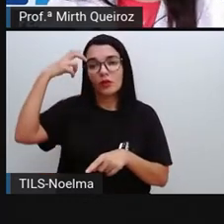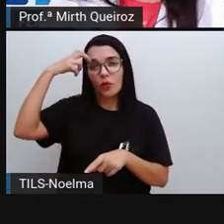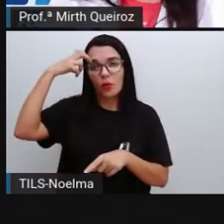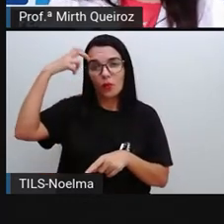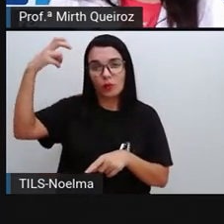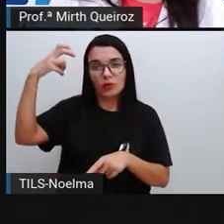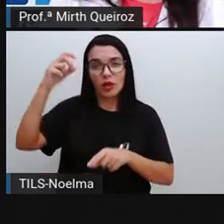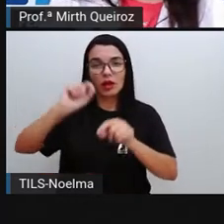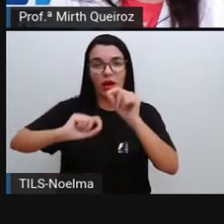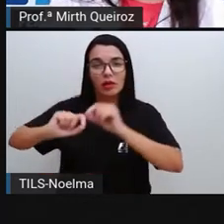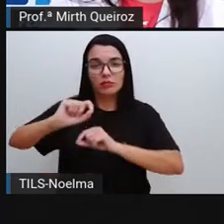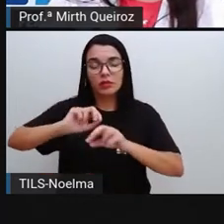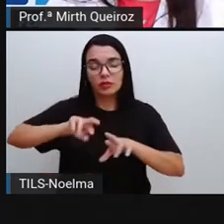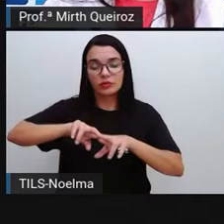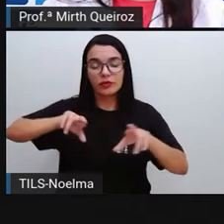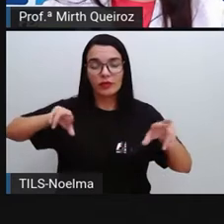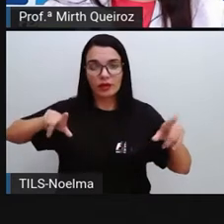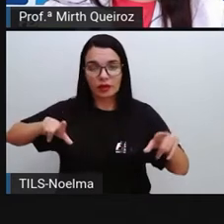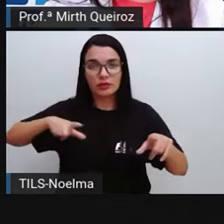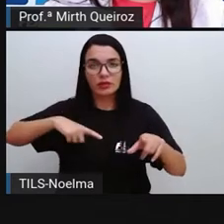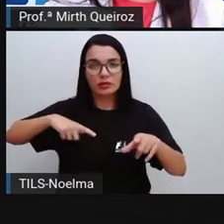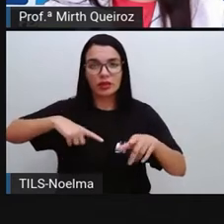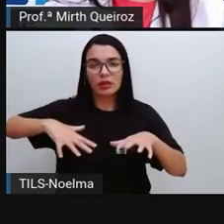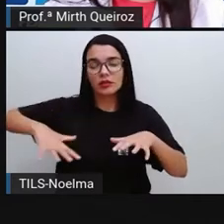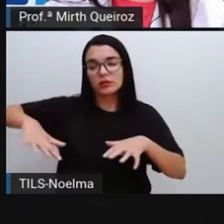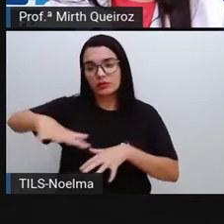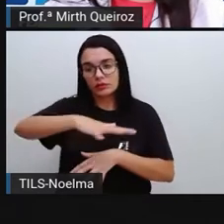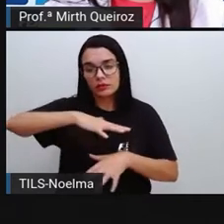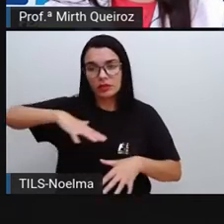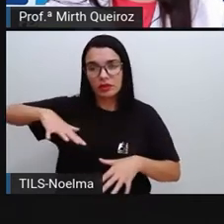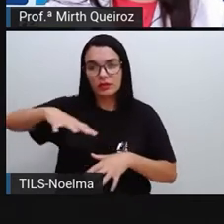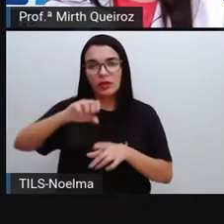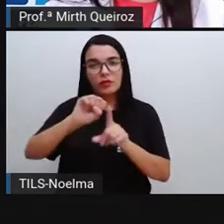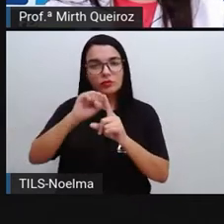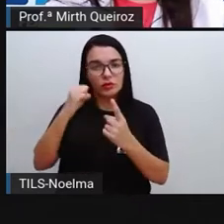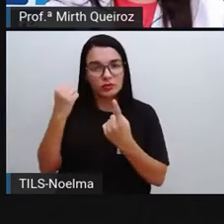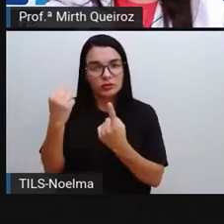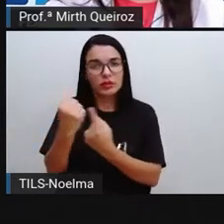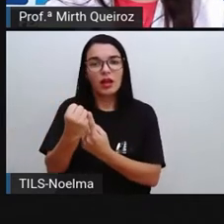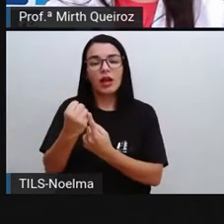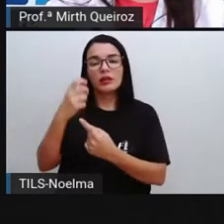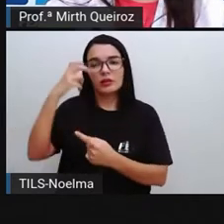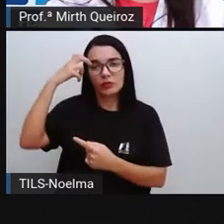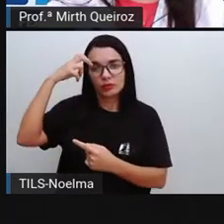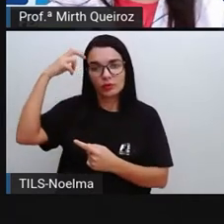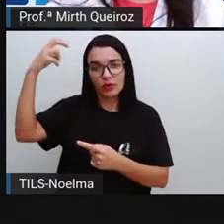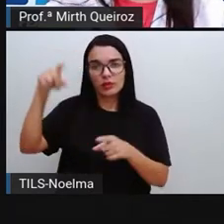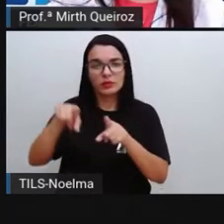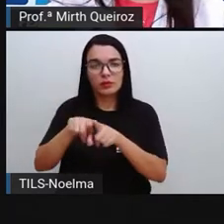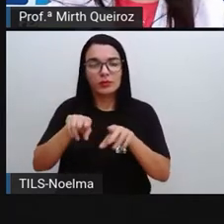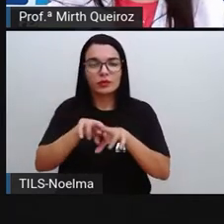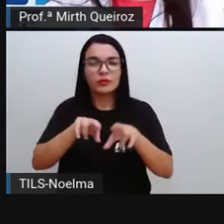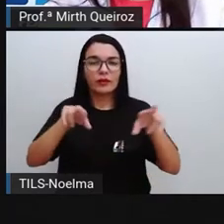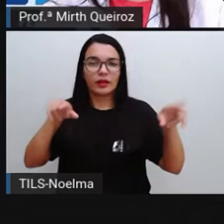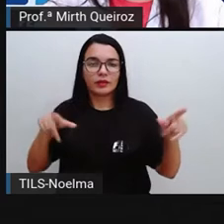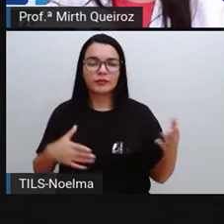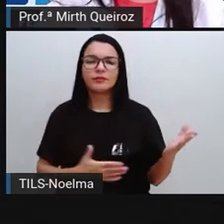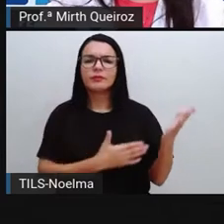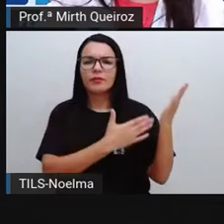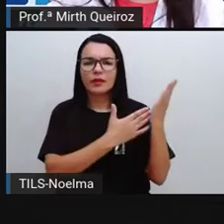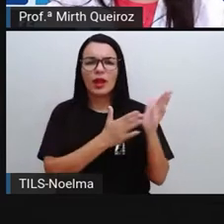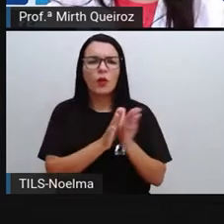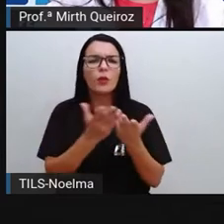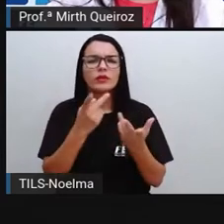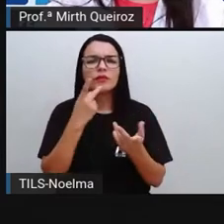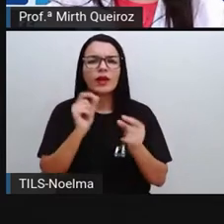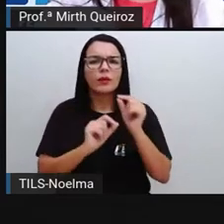São dinâmicas territoriais, culturais e sociais que são bastante distintas. Quando a gente fala